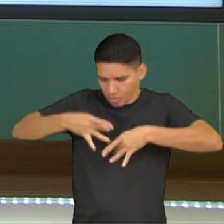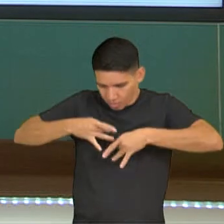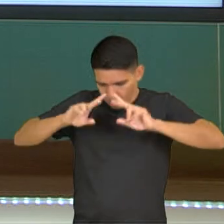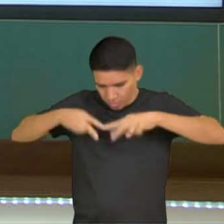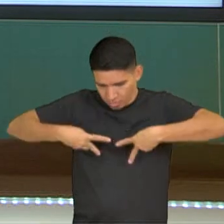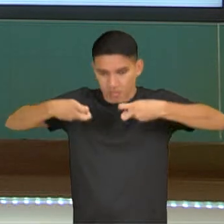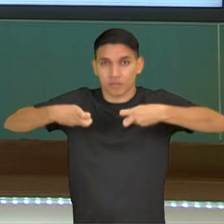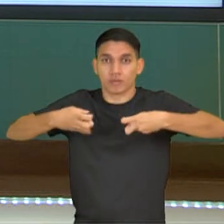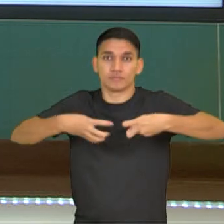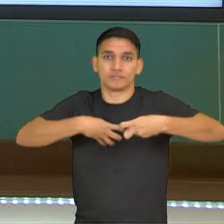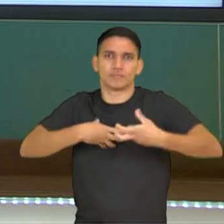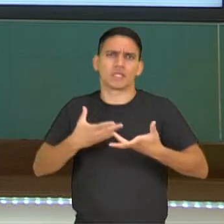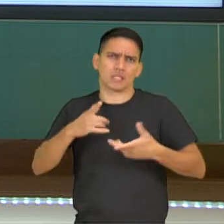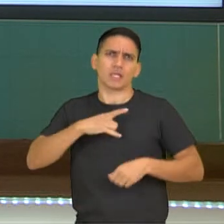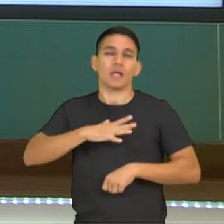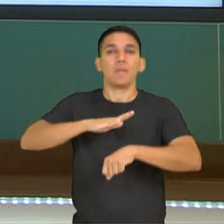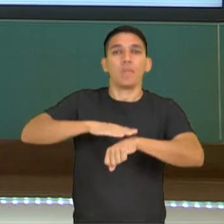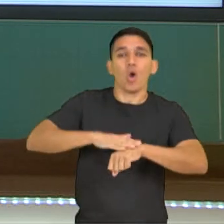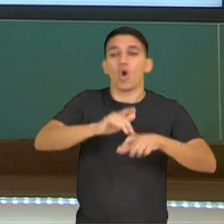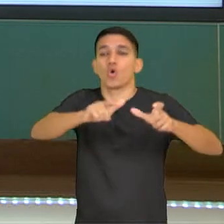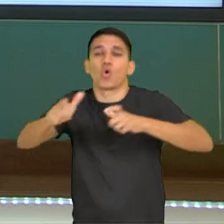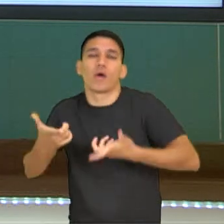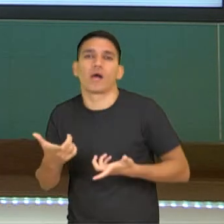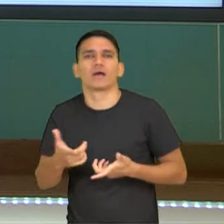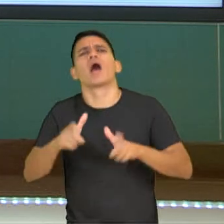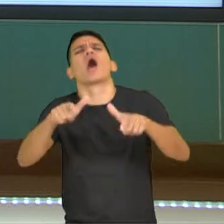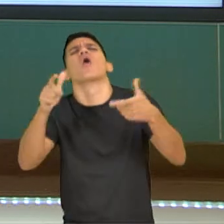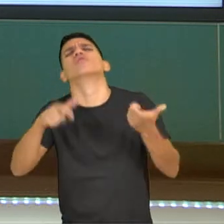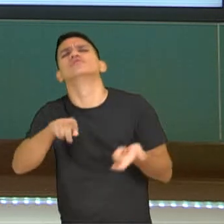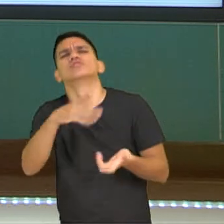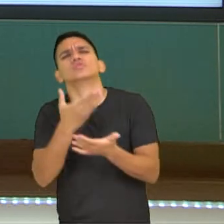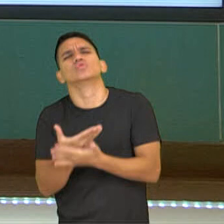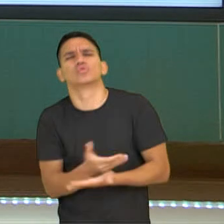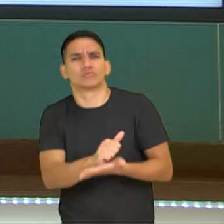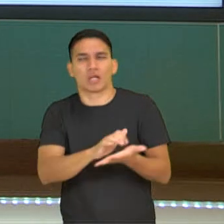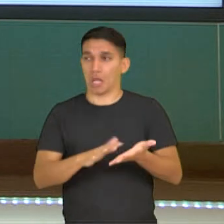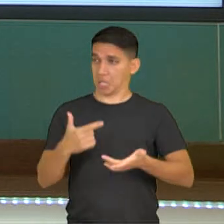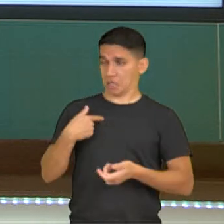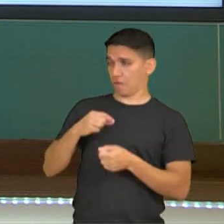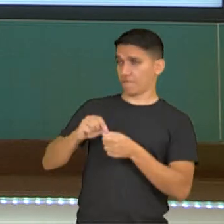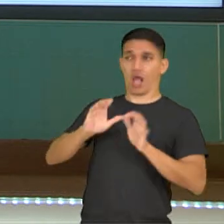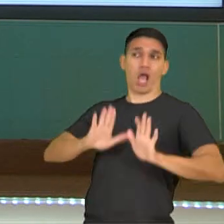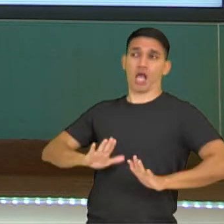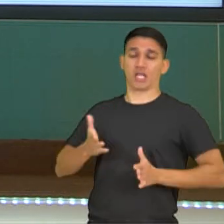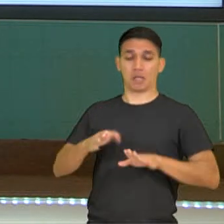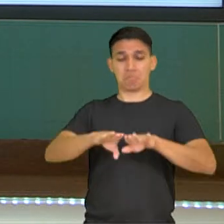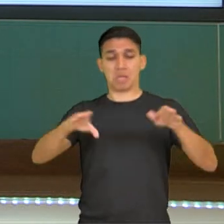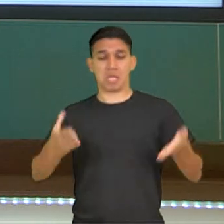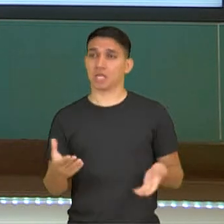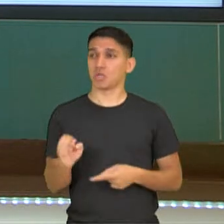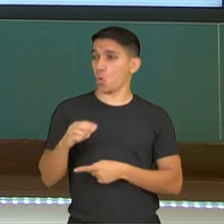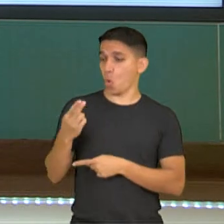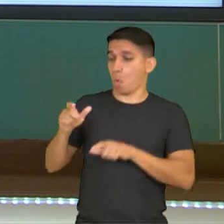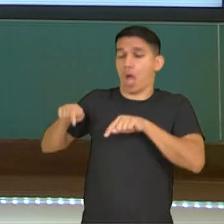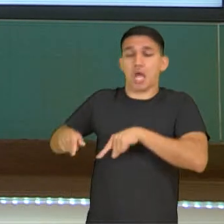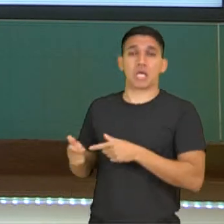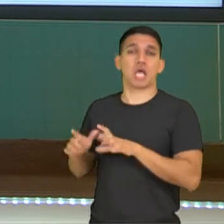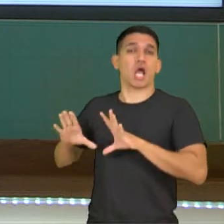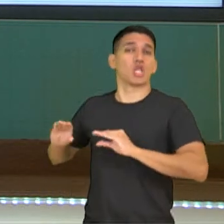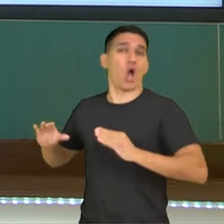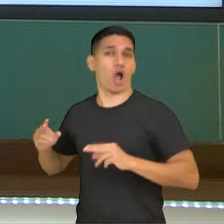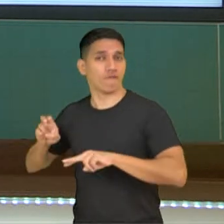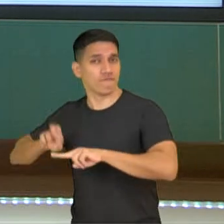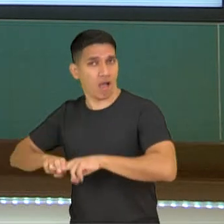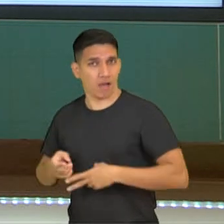Então, a gente tem advérbios de modo, de lugar, onde você faz a sua lição. Eu faço aqui, né? Em cima da mesa, ou aqui no sofá. Então,